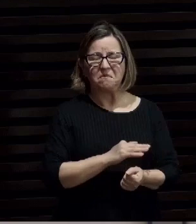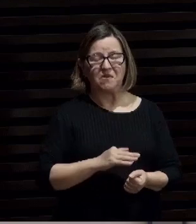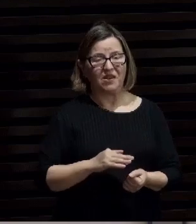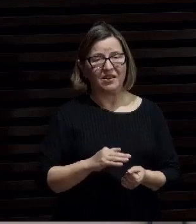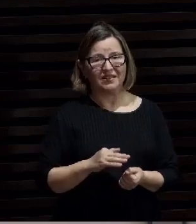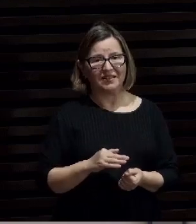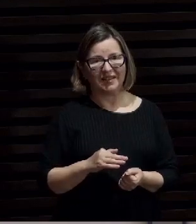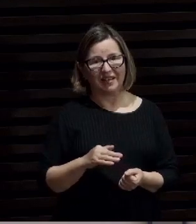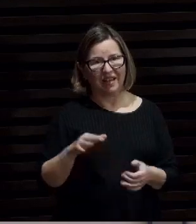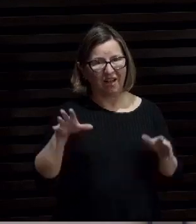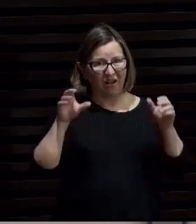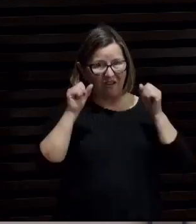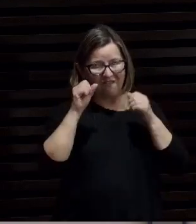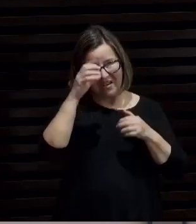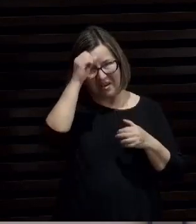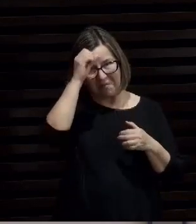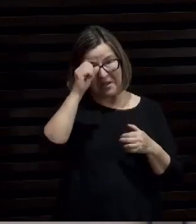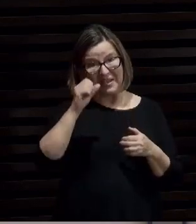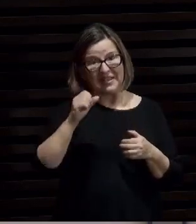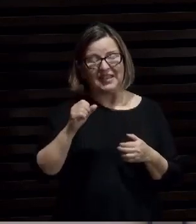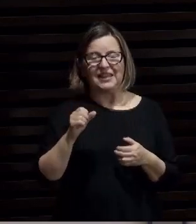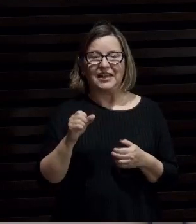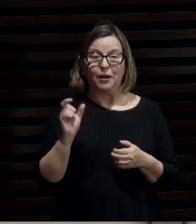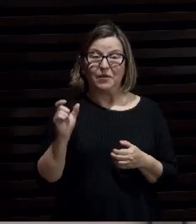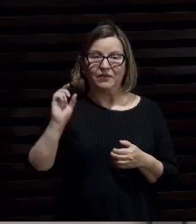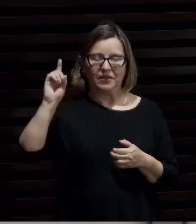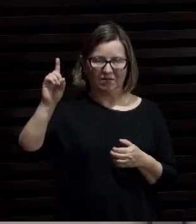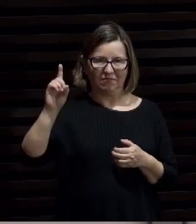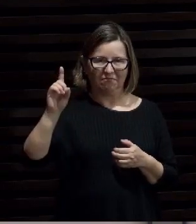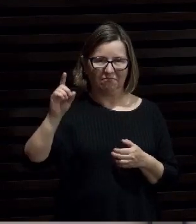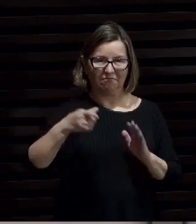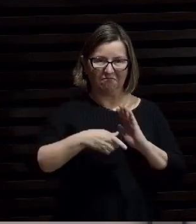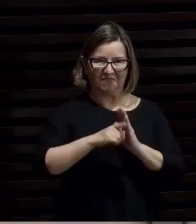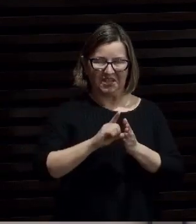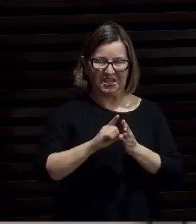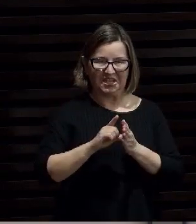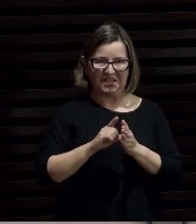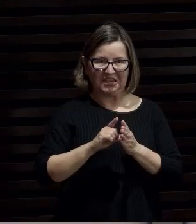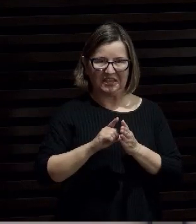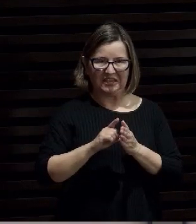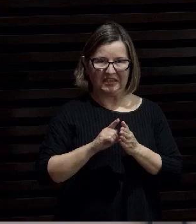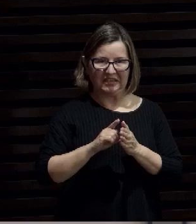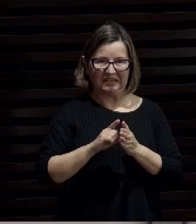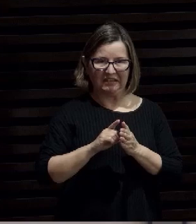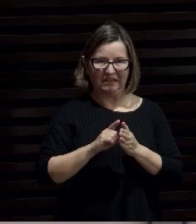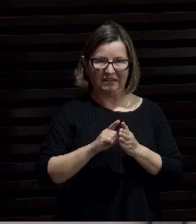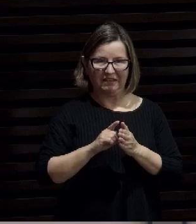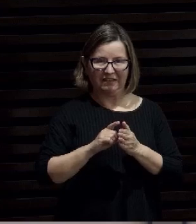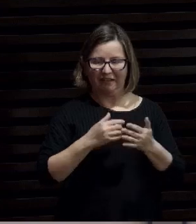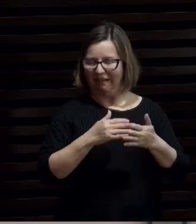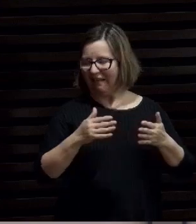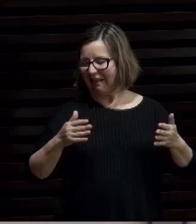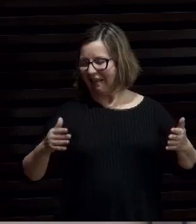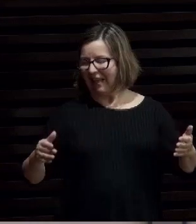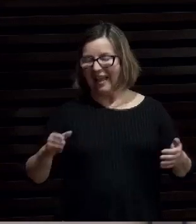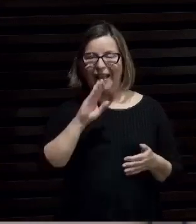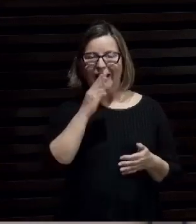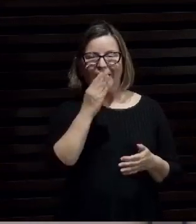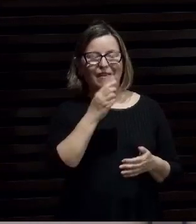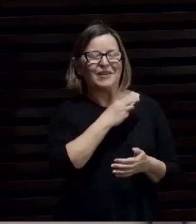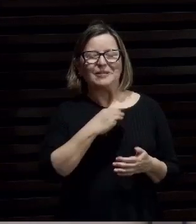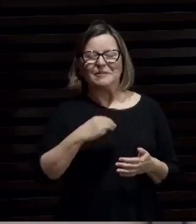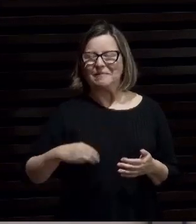Antes, cercar-se-ão de falsos mestres, como que sentindo coceira nos ouvidos, fala o que eu quero